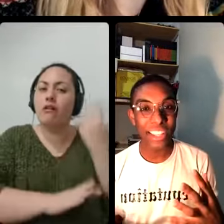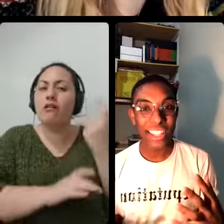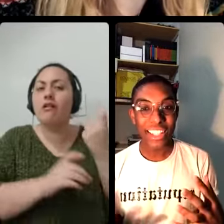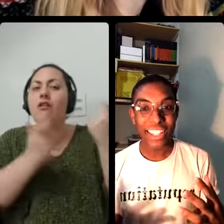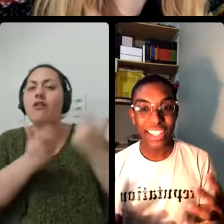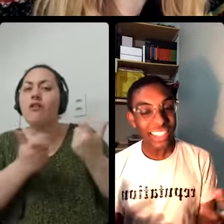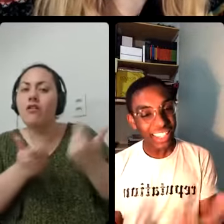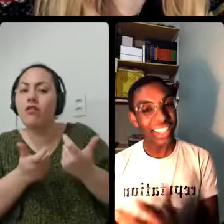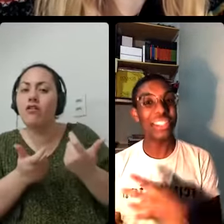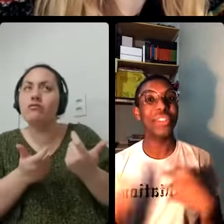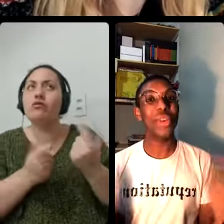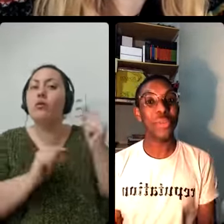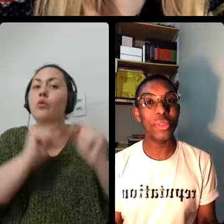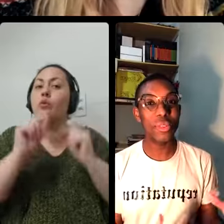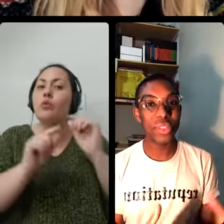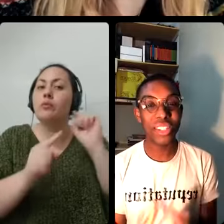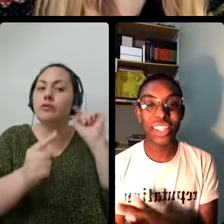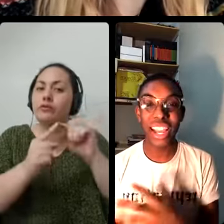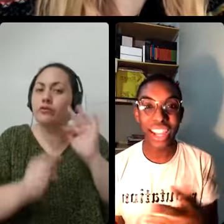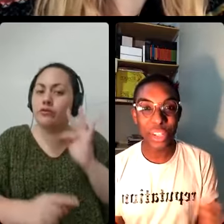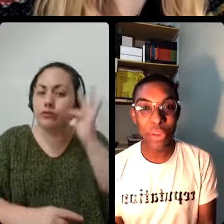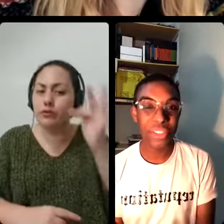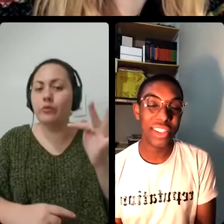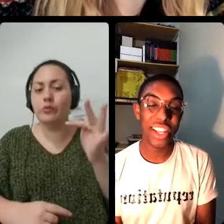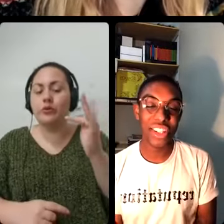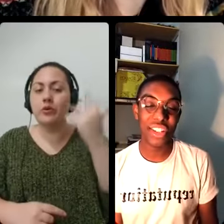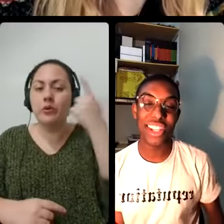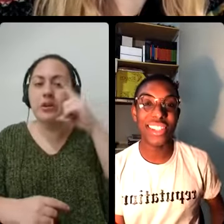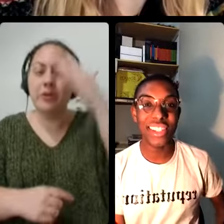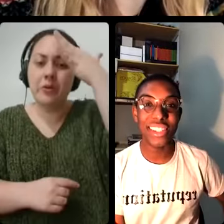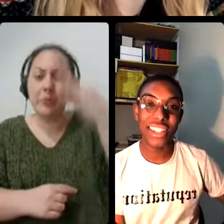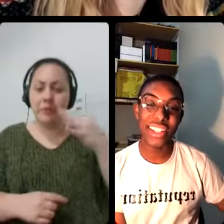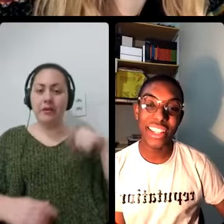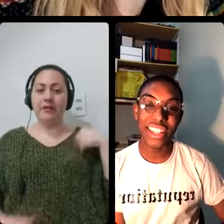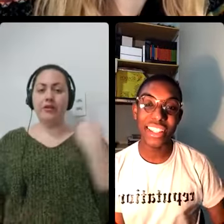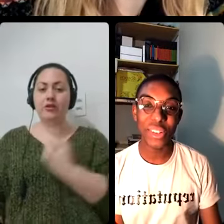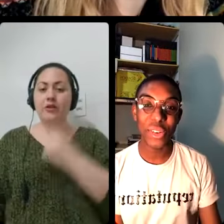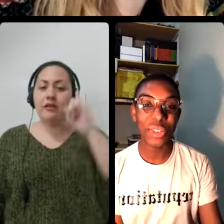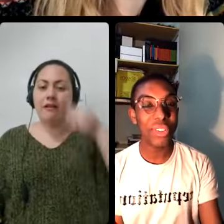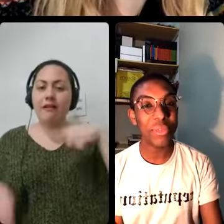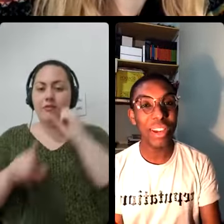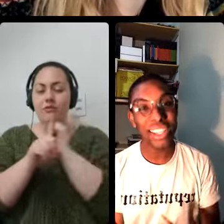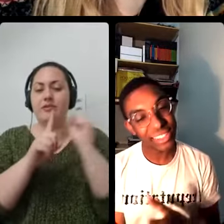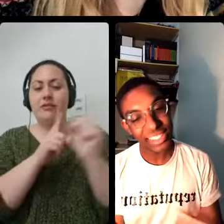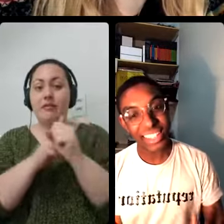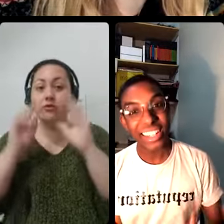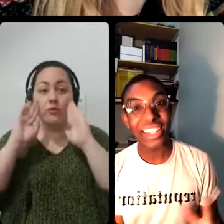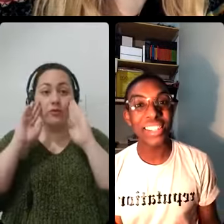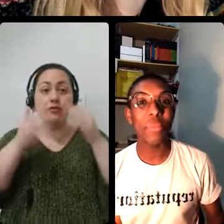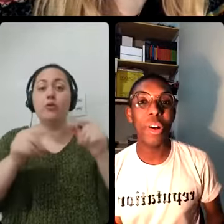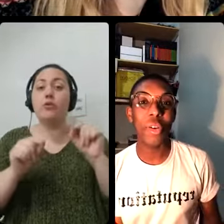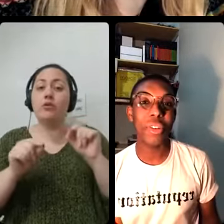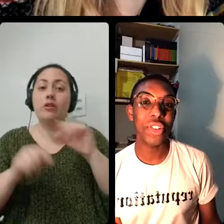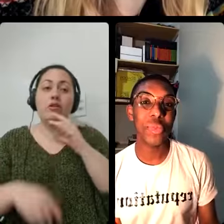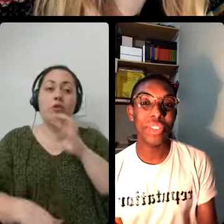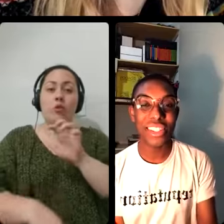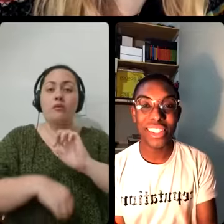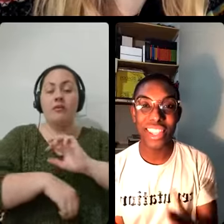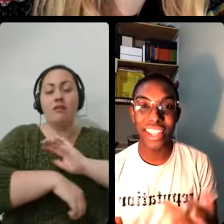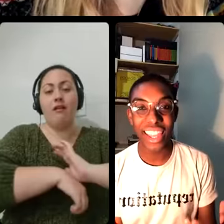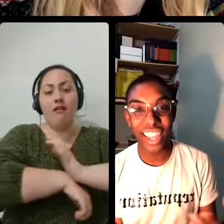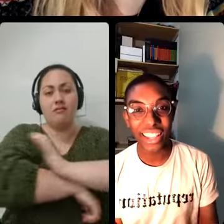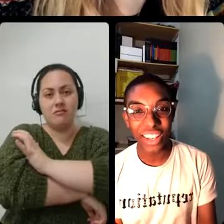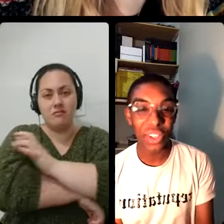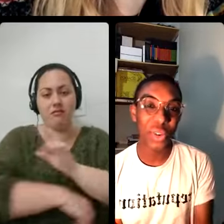chegar, entender a gente como sociedade, uma sociedade antirracista. Então eu construí mais nesse bloco, para a gente poder